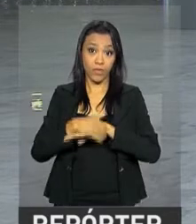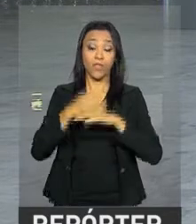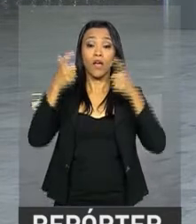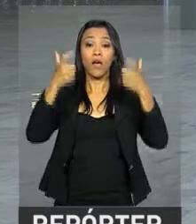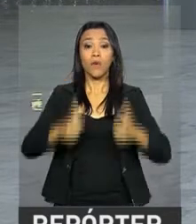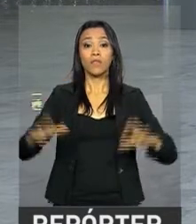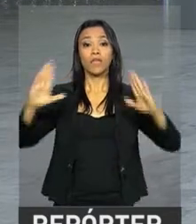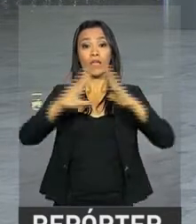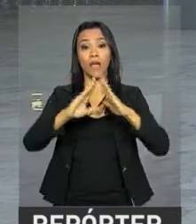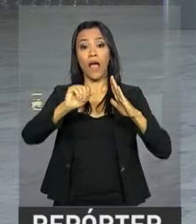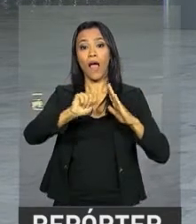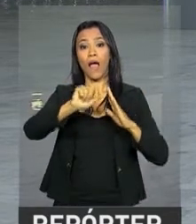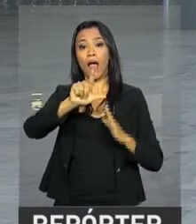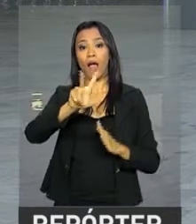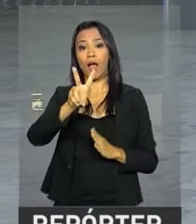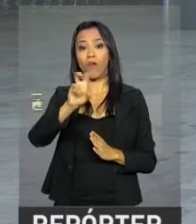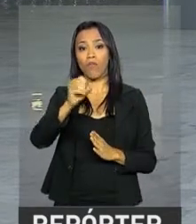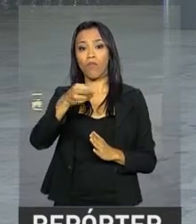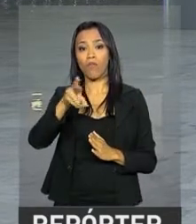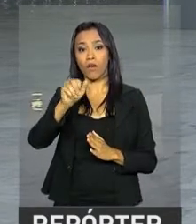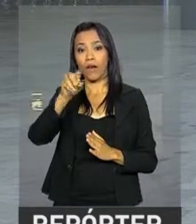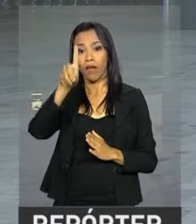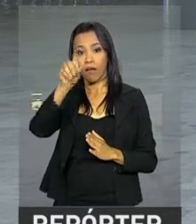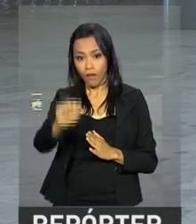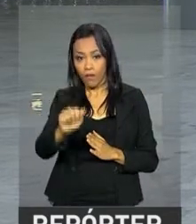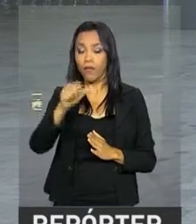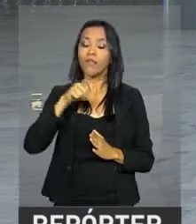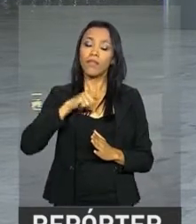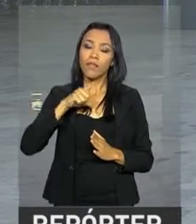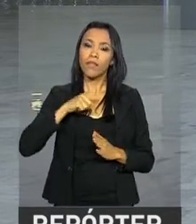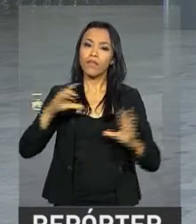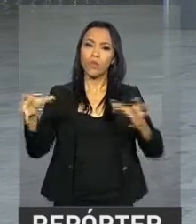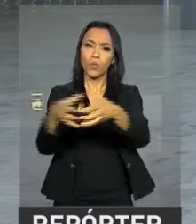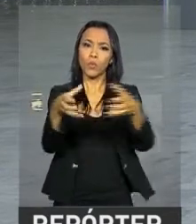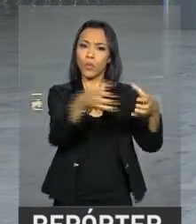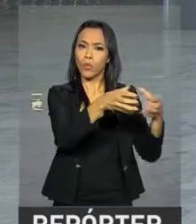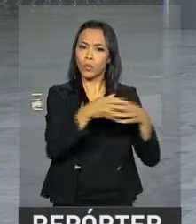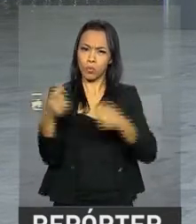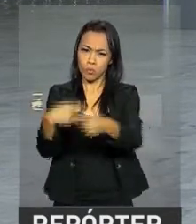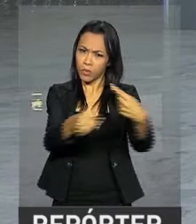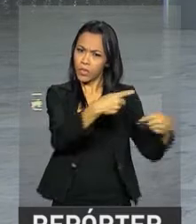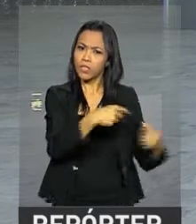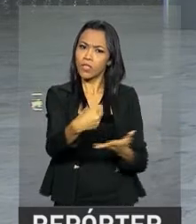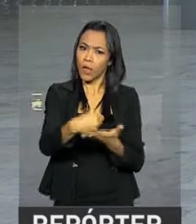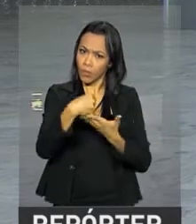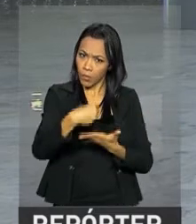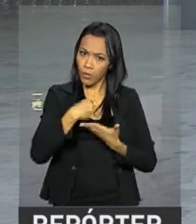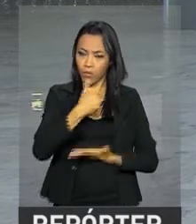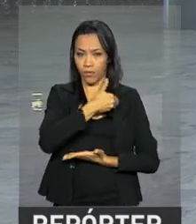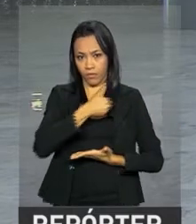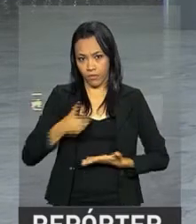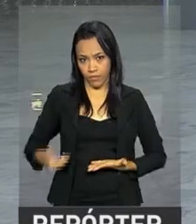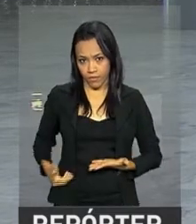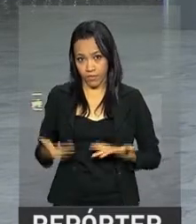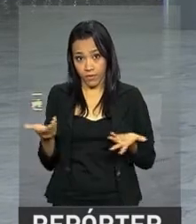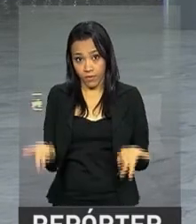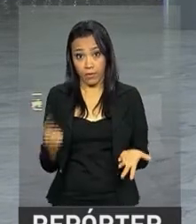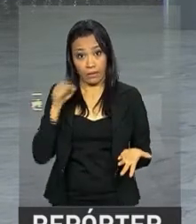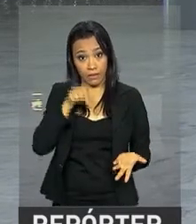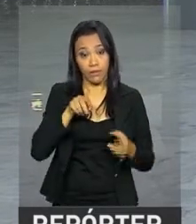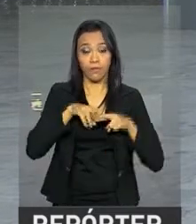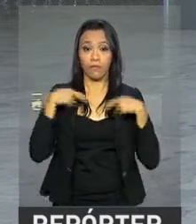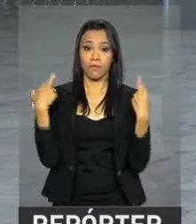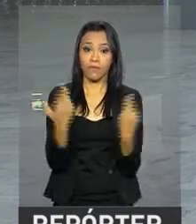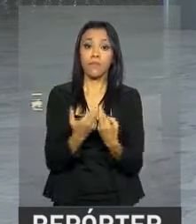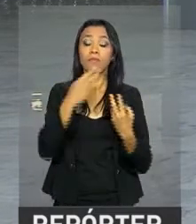aqui em brasília e reuniu parlamentares da base aliada do governo no senado federal e nessa nessa reunião então o presidente